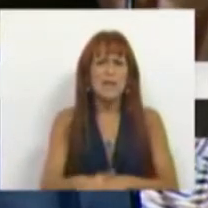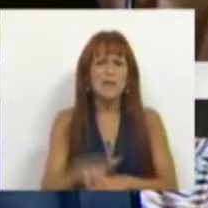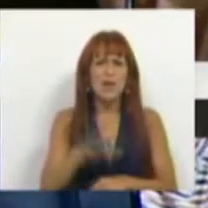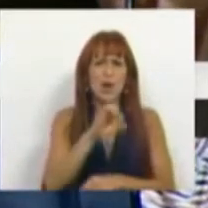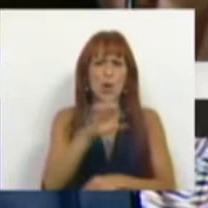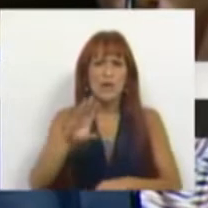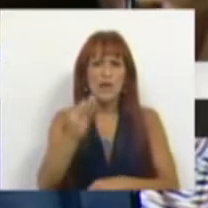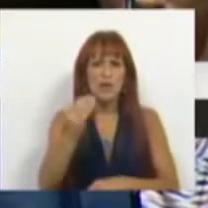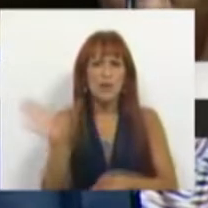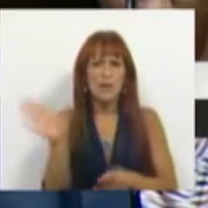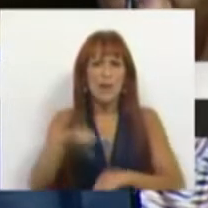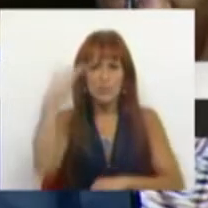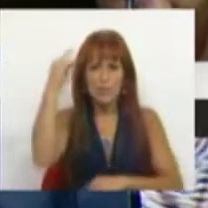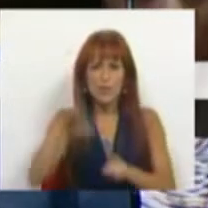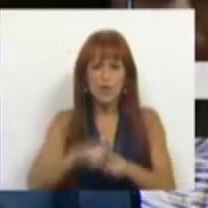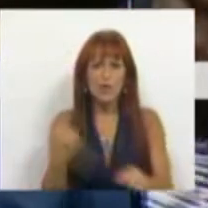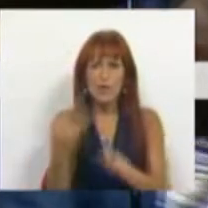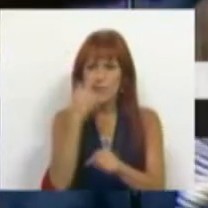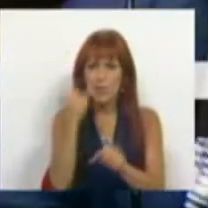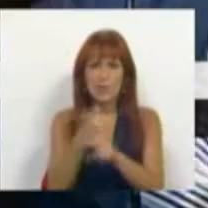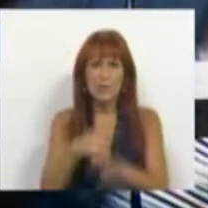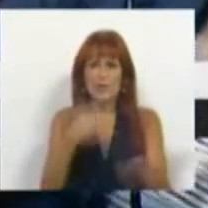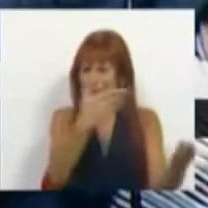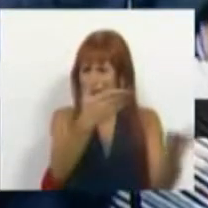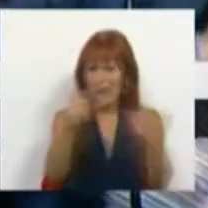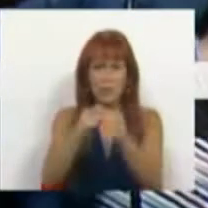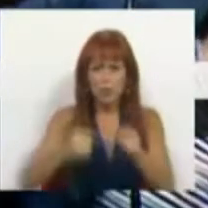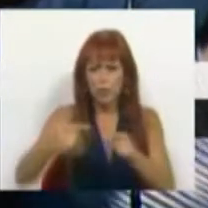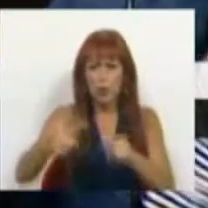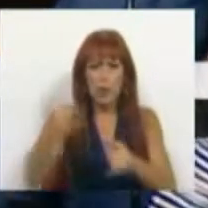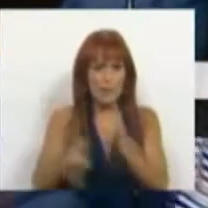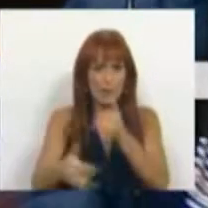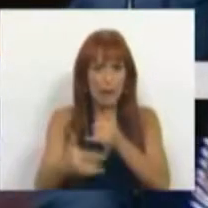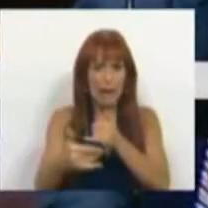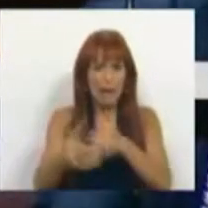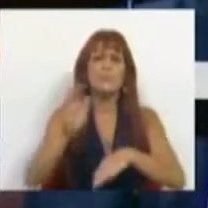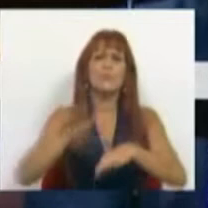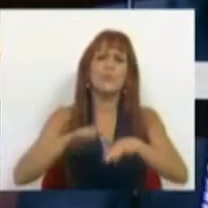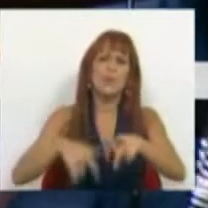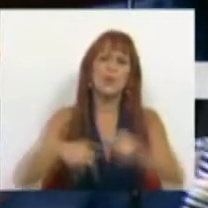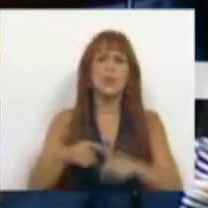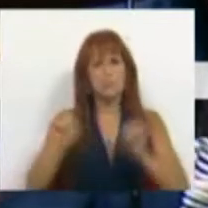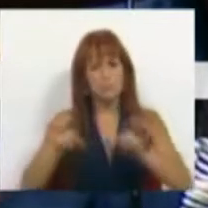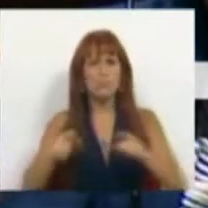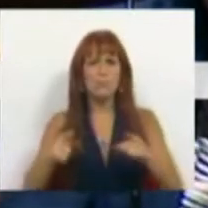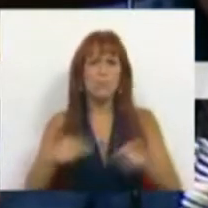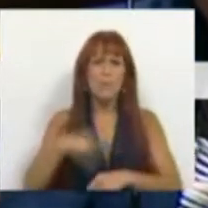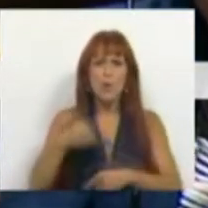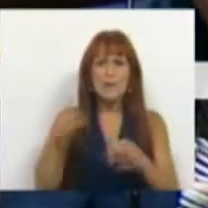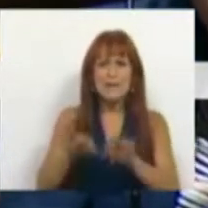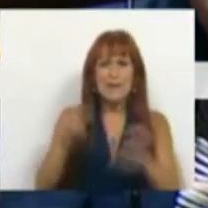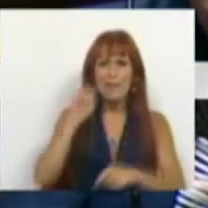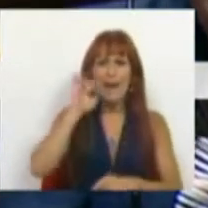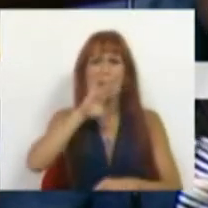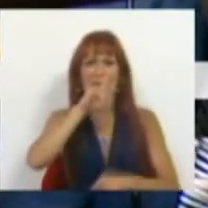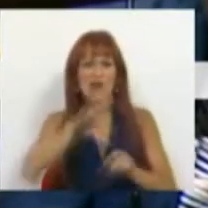1.800 alunos, mais professores, auxiliares, que estão todos os dias em perigo iminente. Por isso, e acompanhando as preocupações de